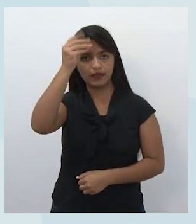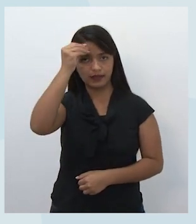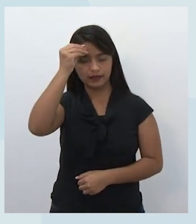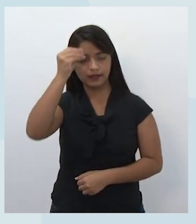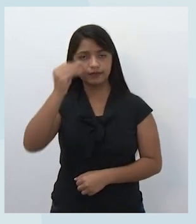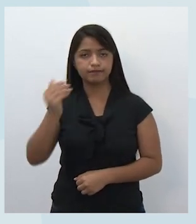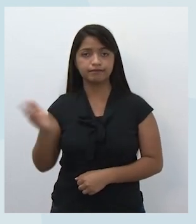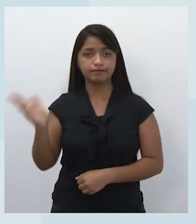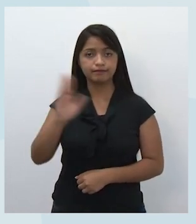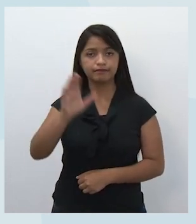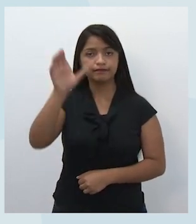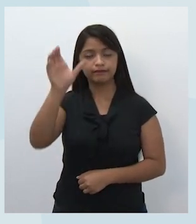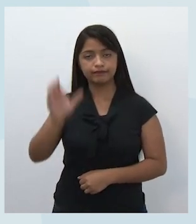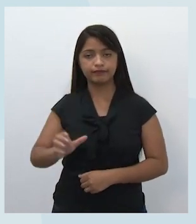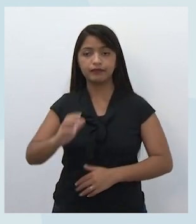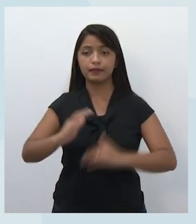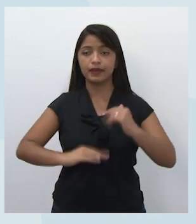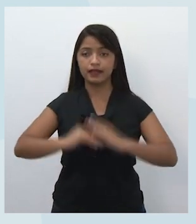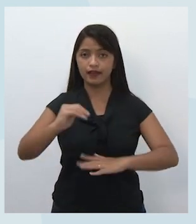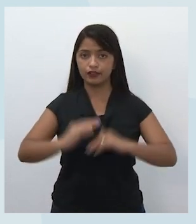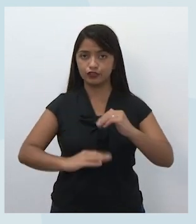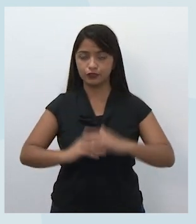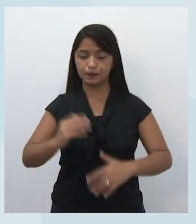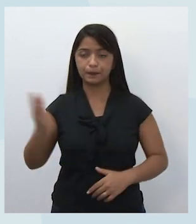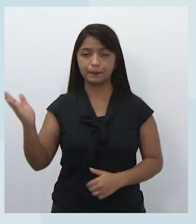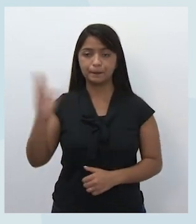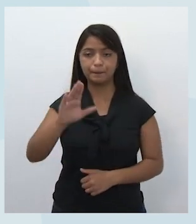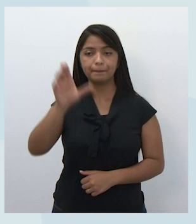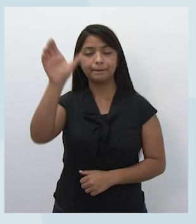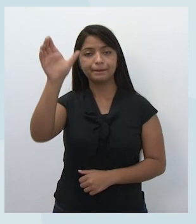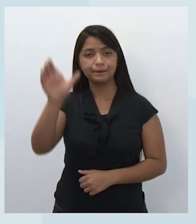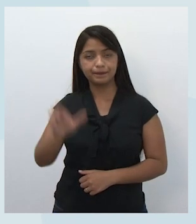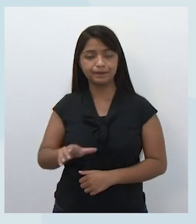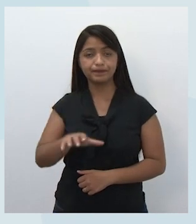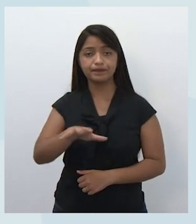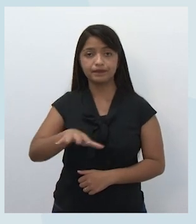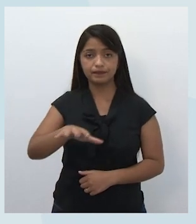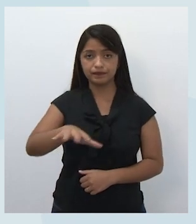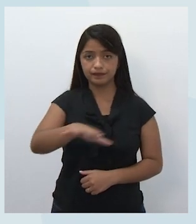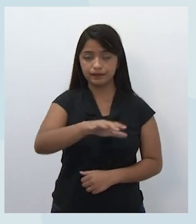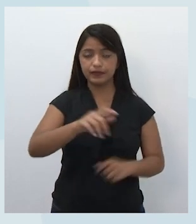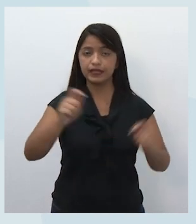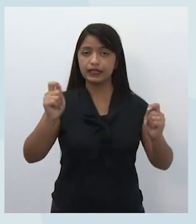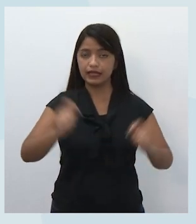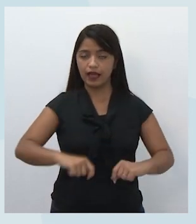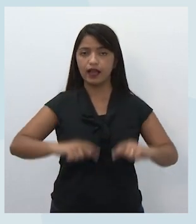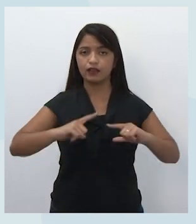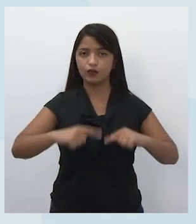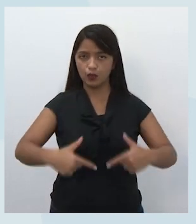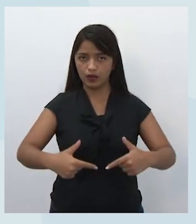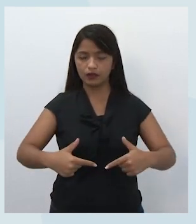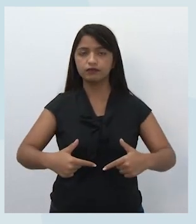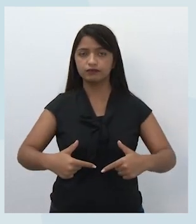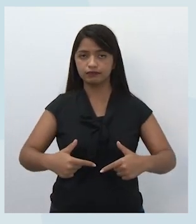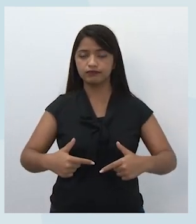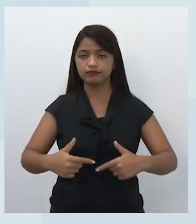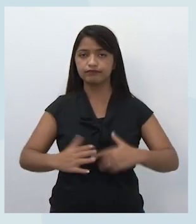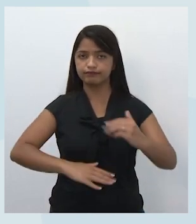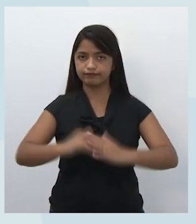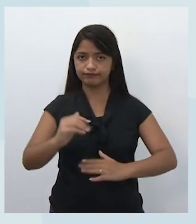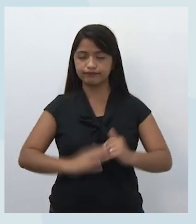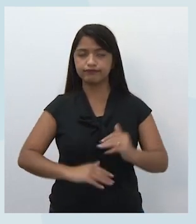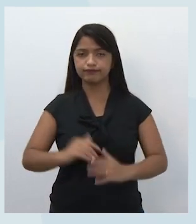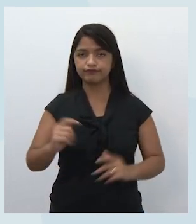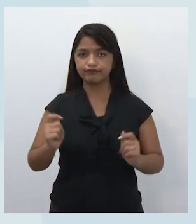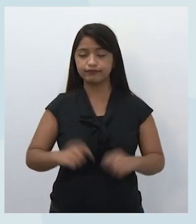habilidade, depois você tem uma coluna que fala especificamente dos campos de atuação, e essa que está colocada na tela,